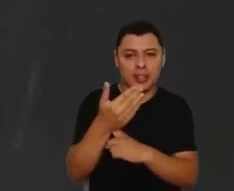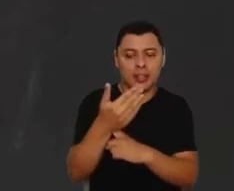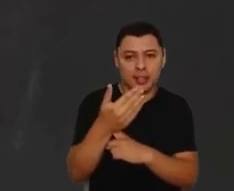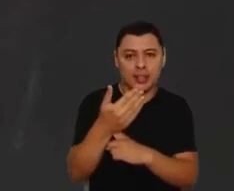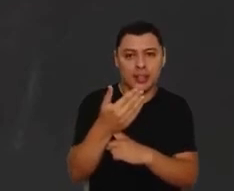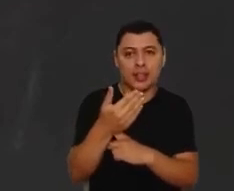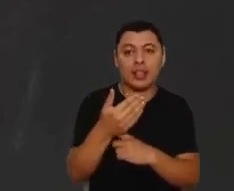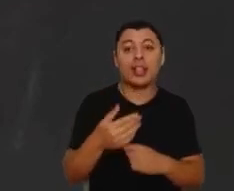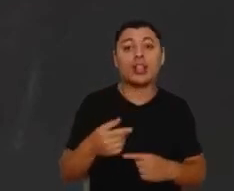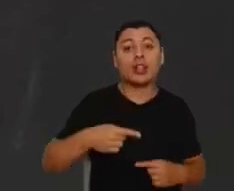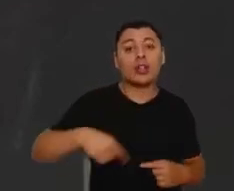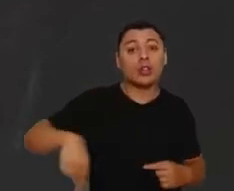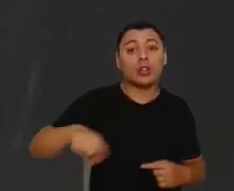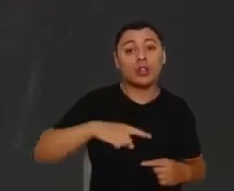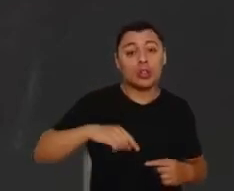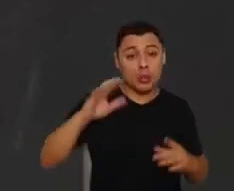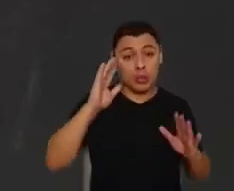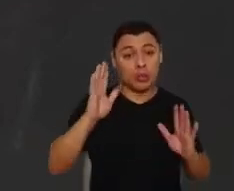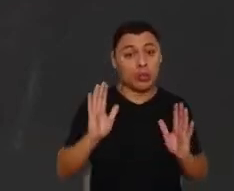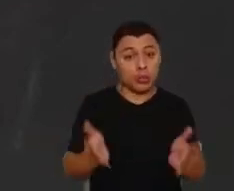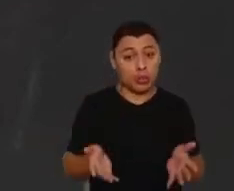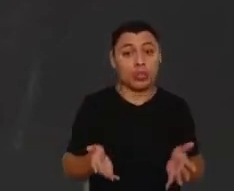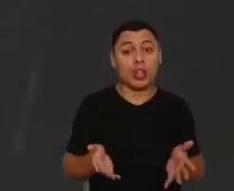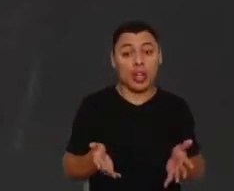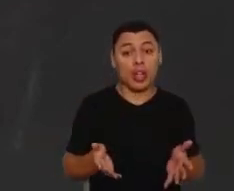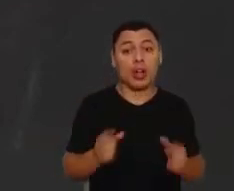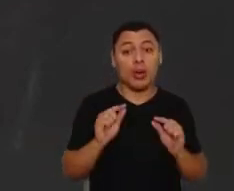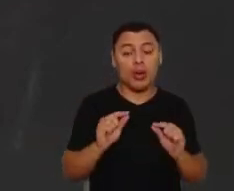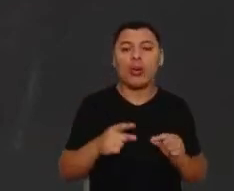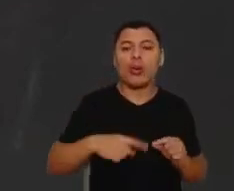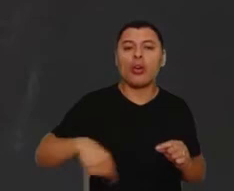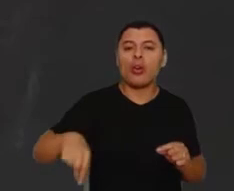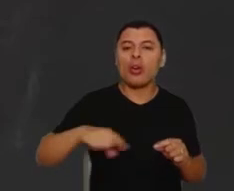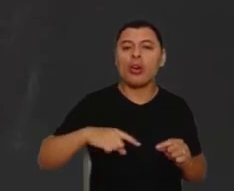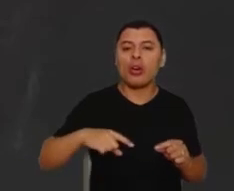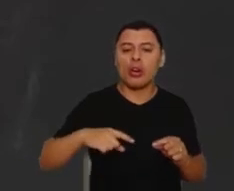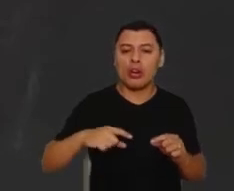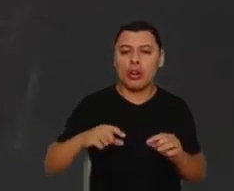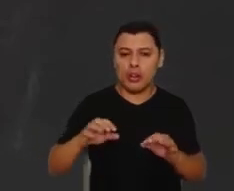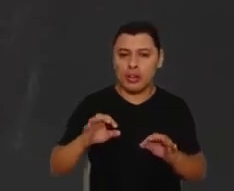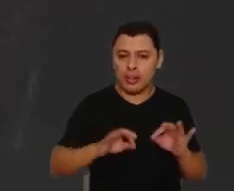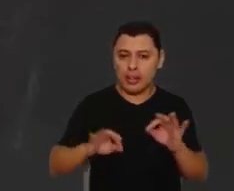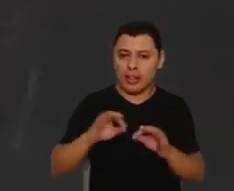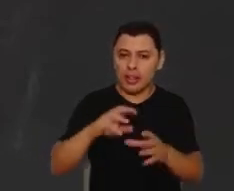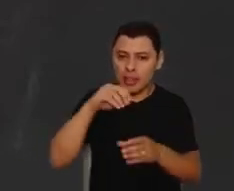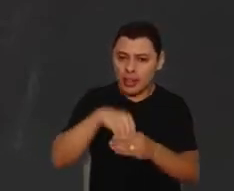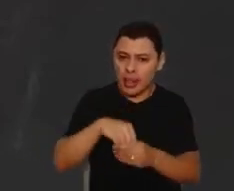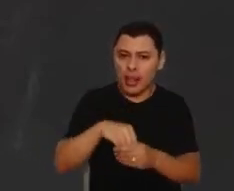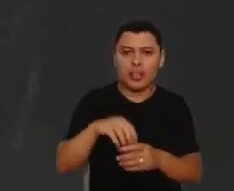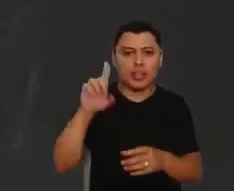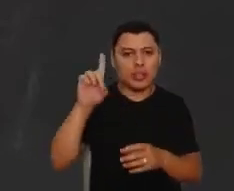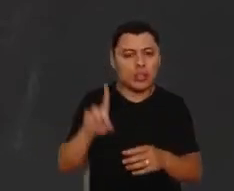uma estratégia aqui que tem dado certo. A gente tem colocado dentro da diretoria, tanto do Conselho Fiscal